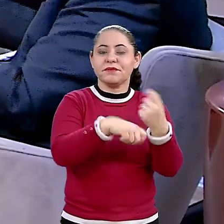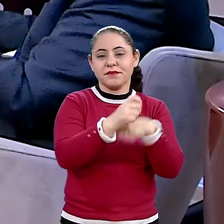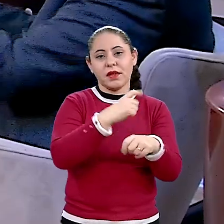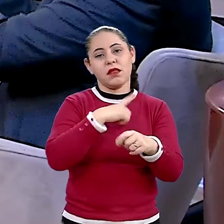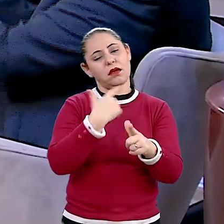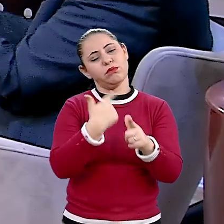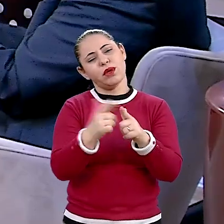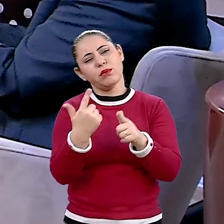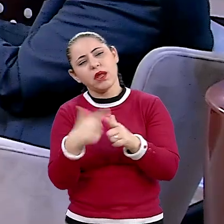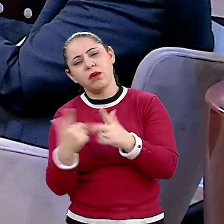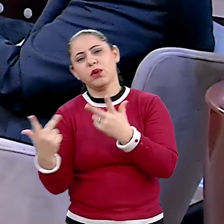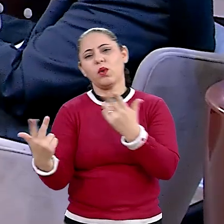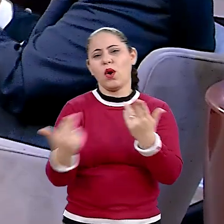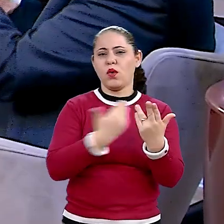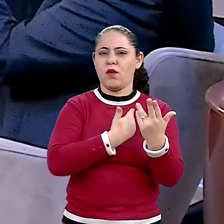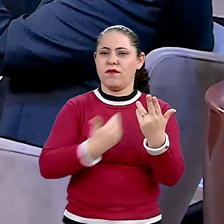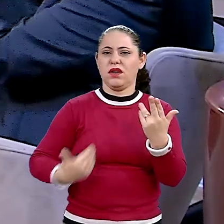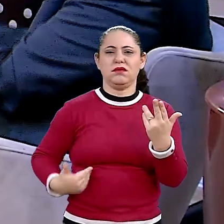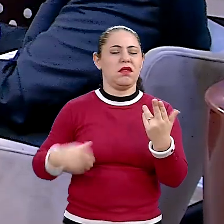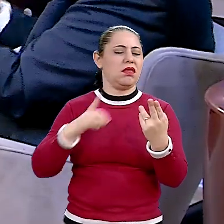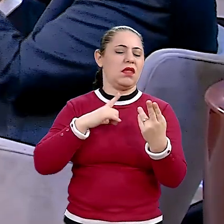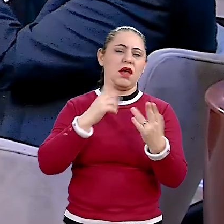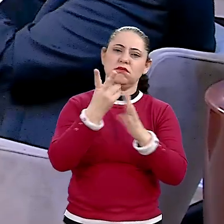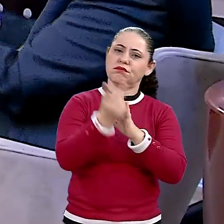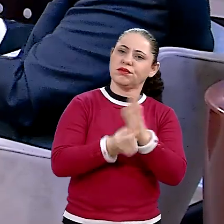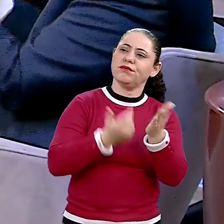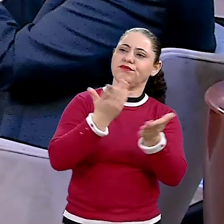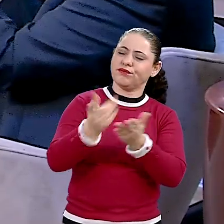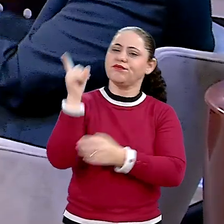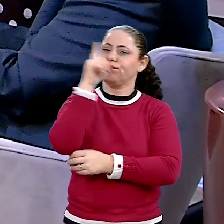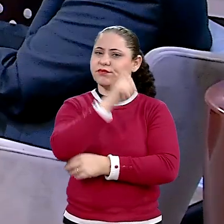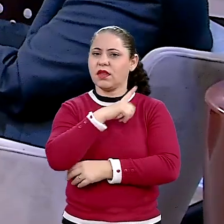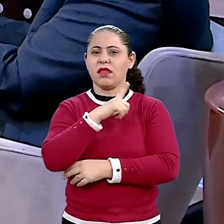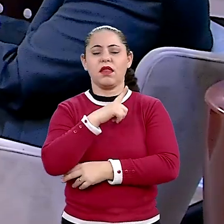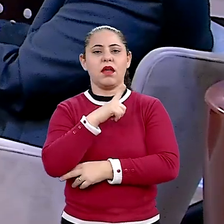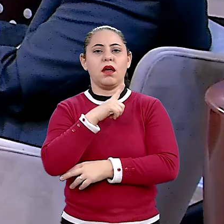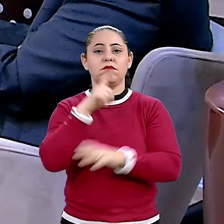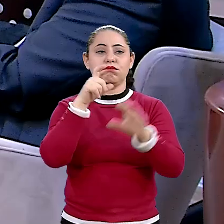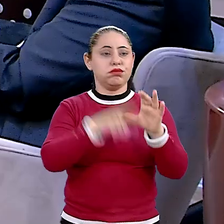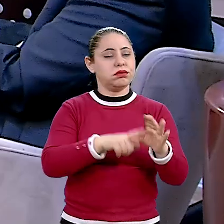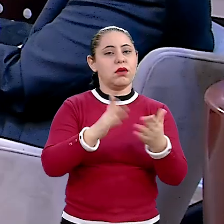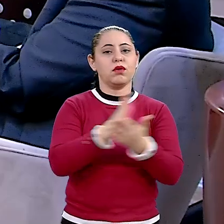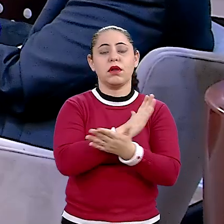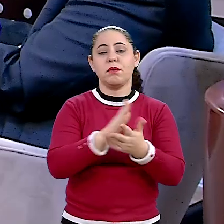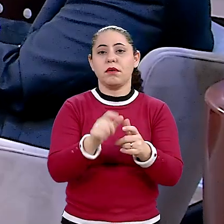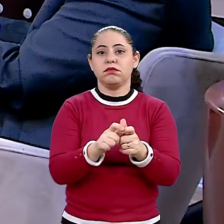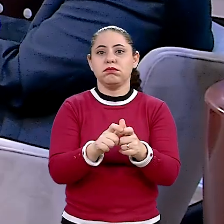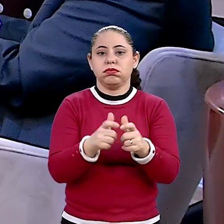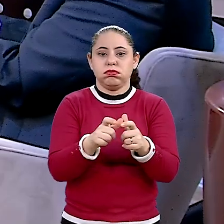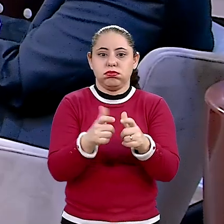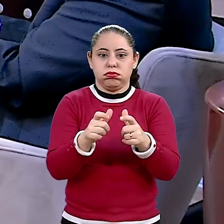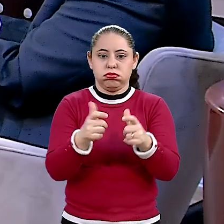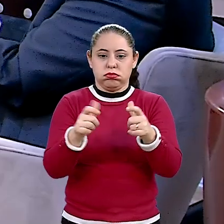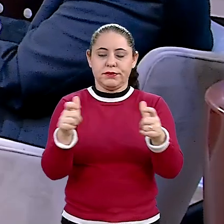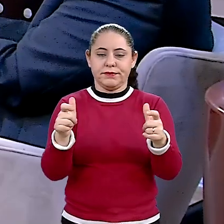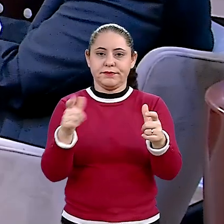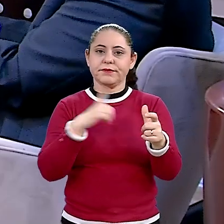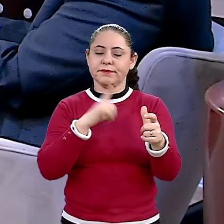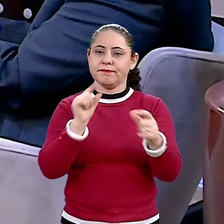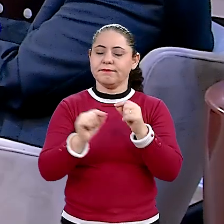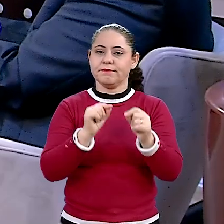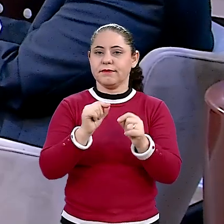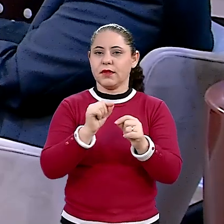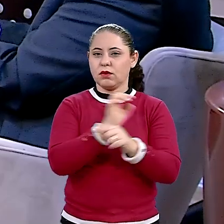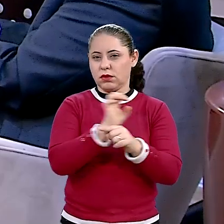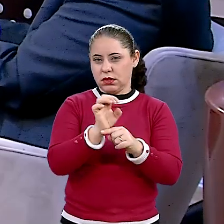tem problemas, como todo governo tem problemas de orçamento, com dificuldades, pressões são muitas, mas é um orçamento que cresce. Então, esse Mato